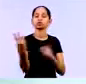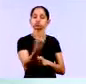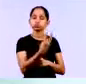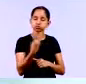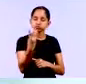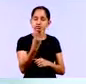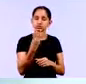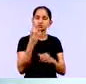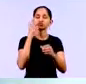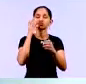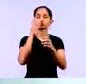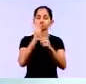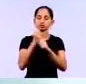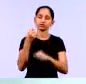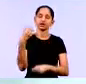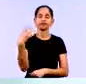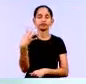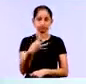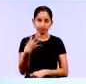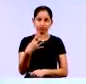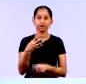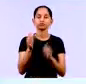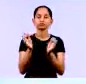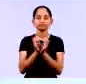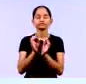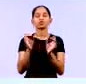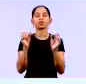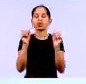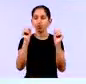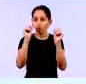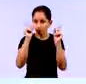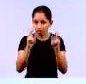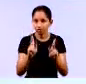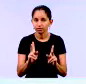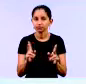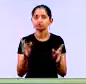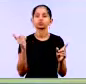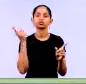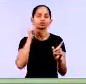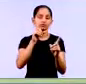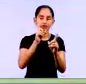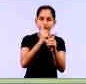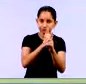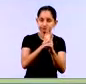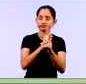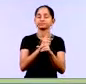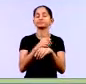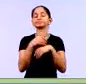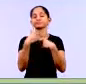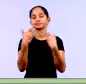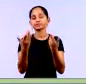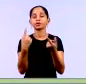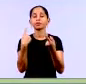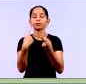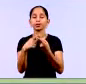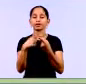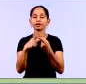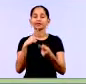vou ter o custo de produção do período. Este produto Sigma, ele é composto